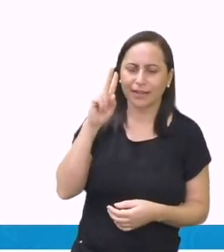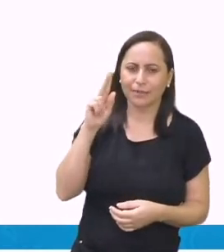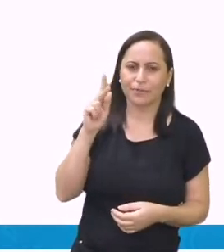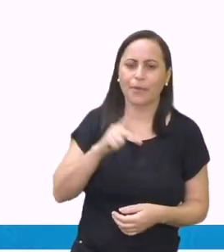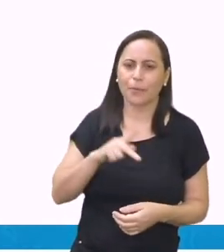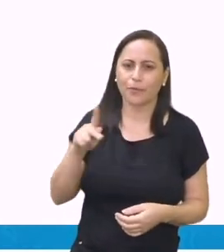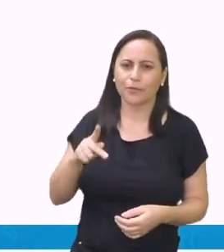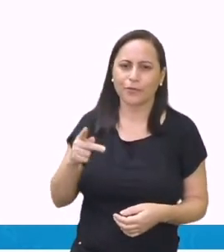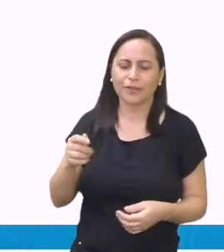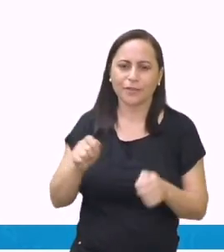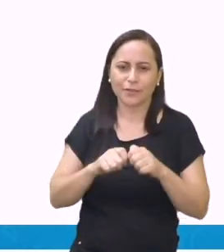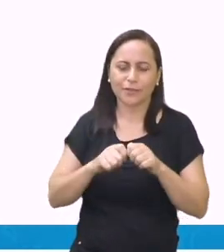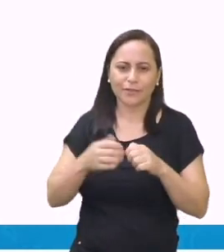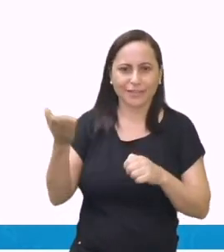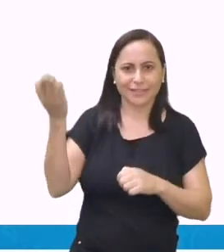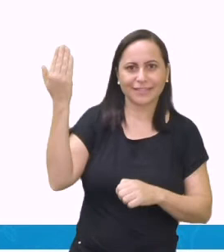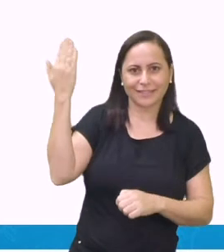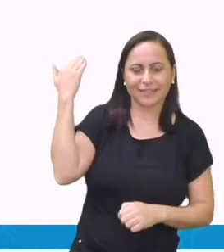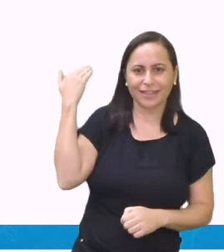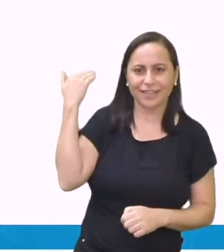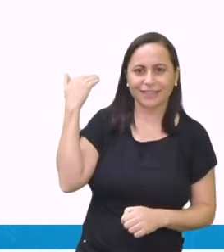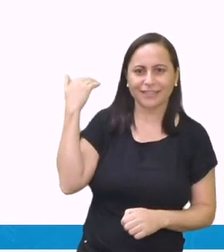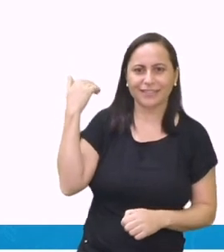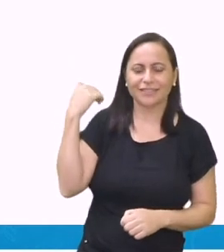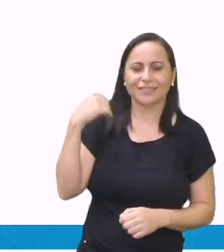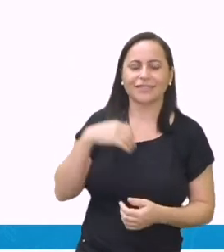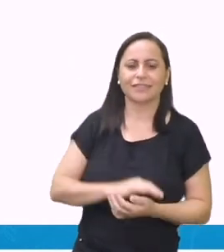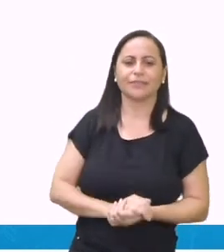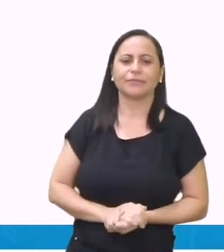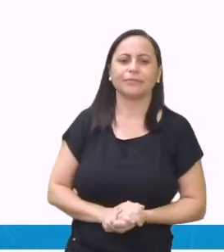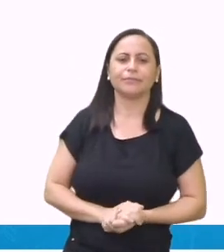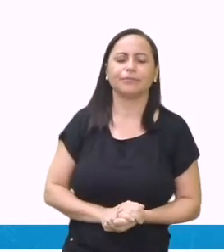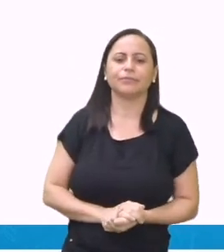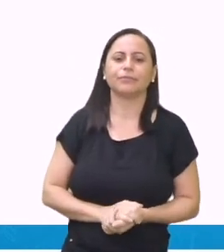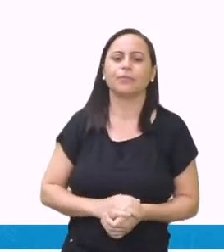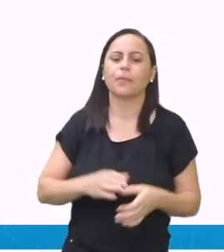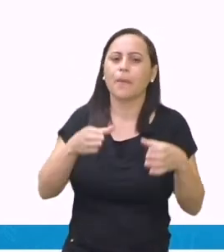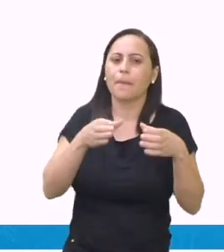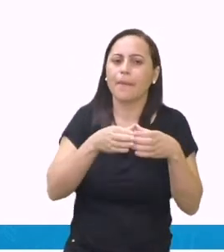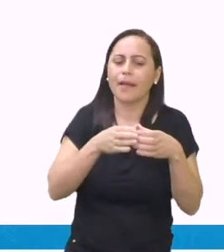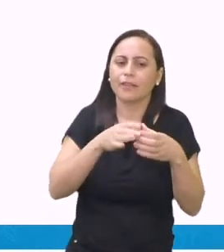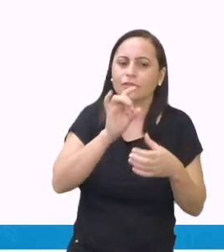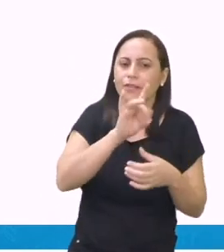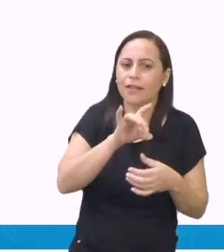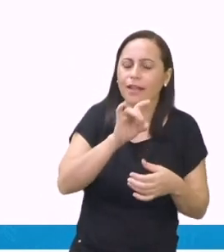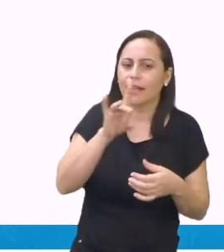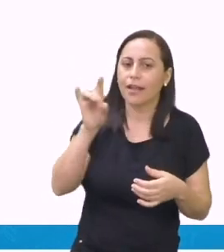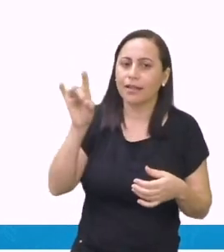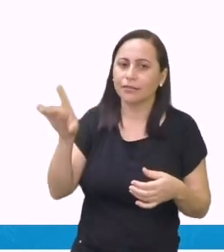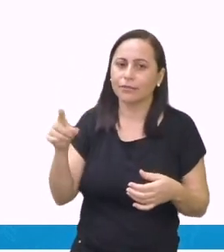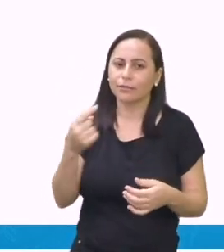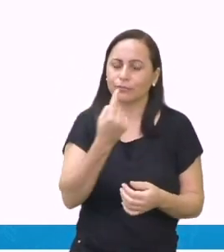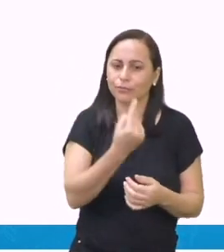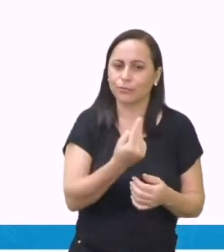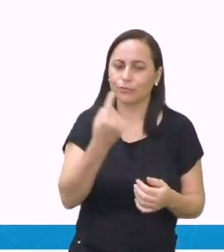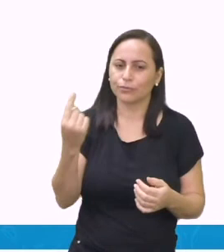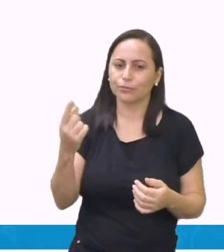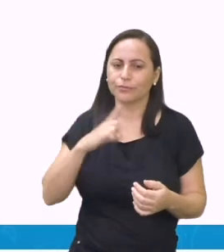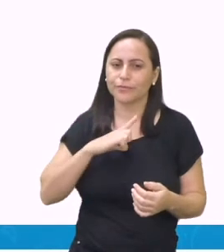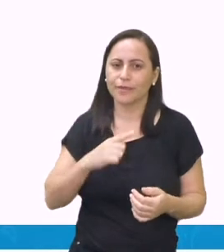lápis. Cada um desses amarradinhos aqui possui uma dezena. Então vamos lá,